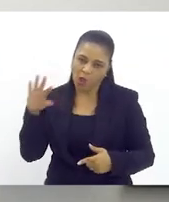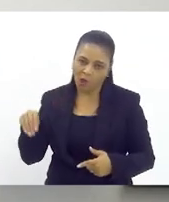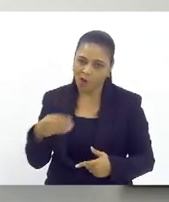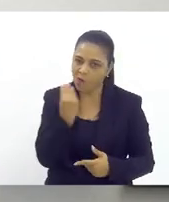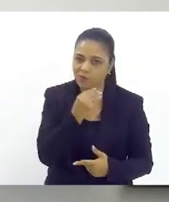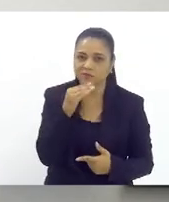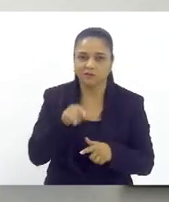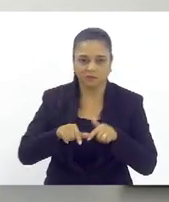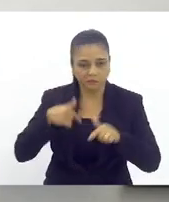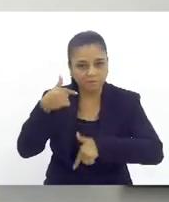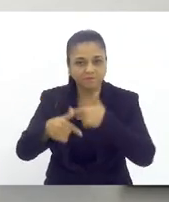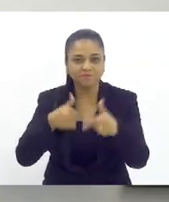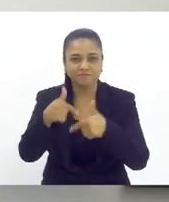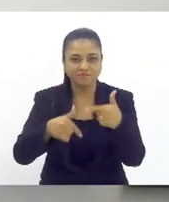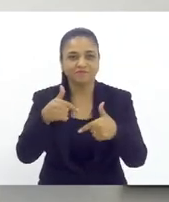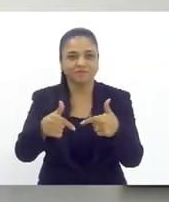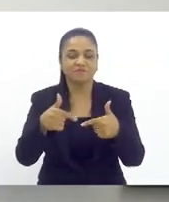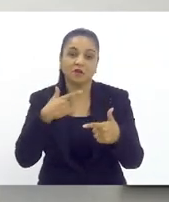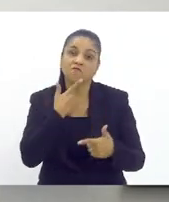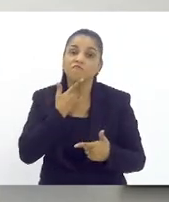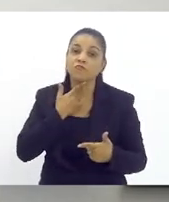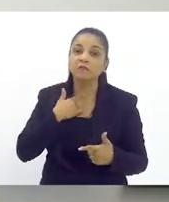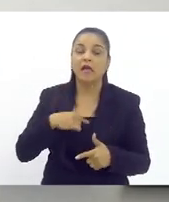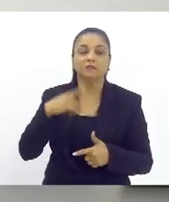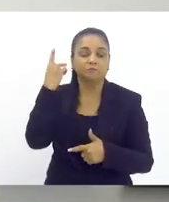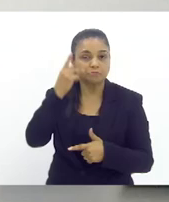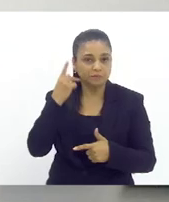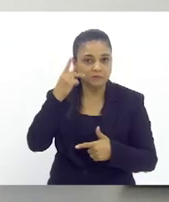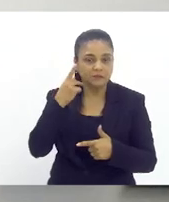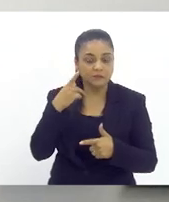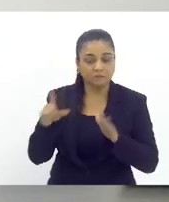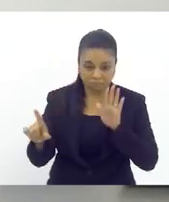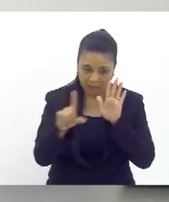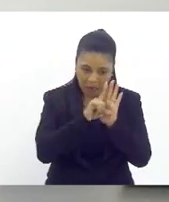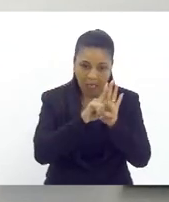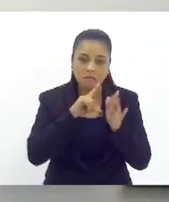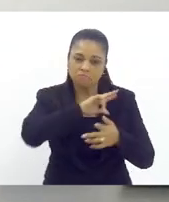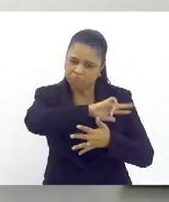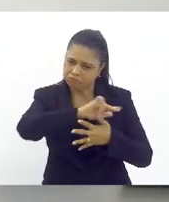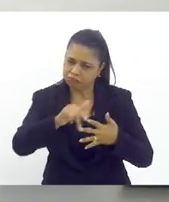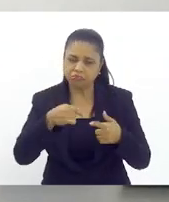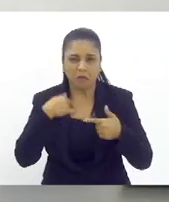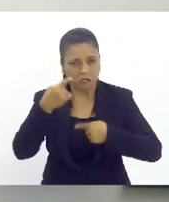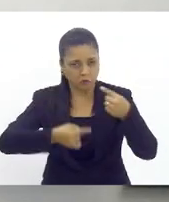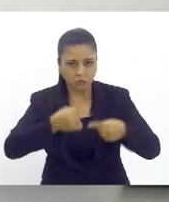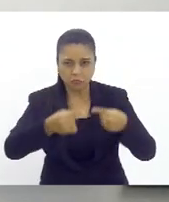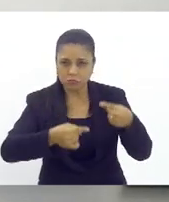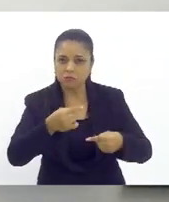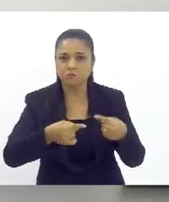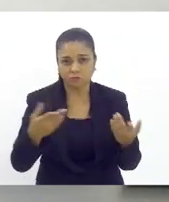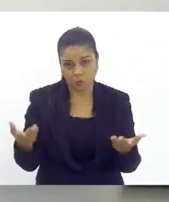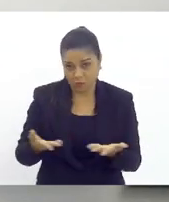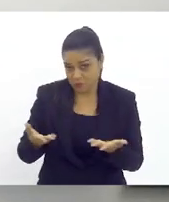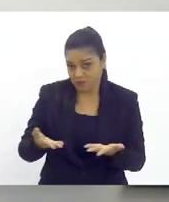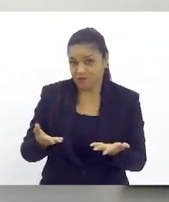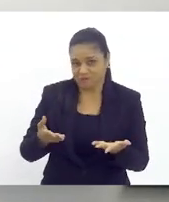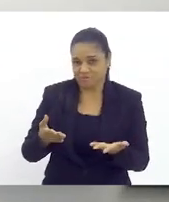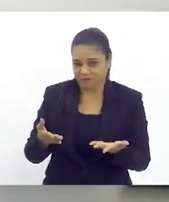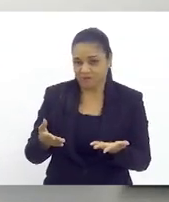para fazer isso porque tem vontade política Basta ver as leis que estão aqui essas discussão que vem acontecendo